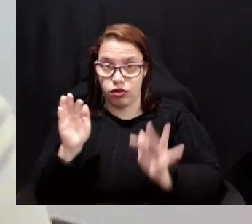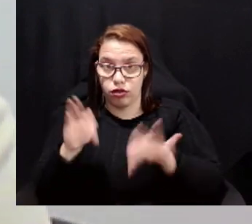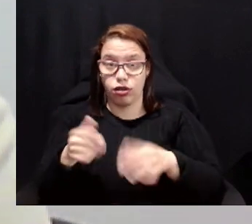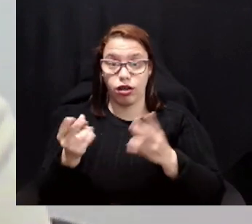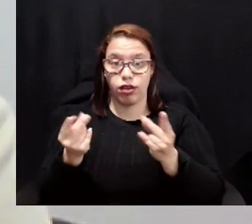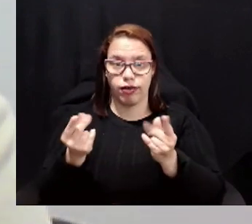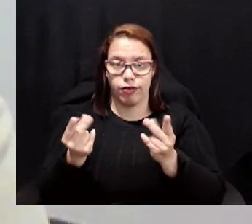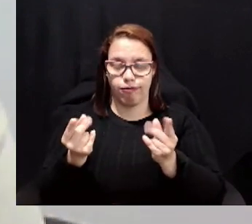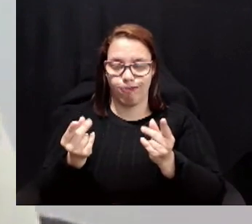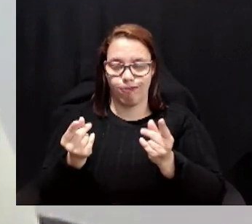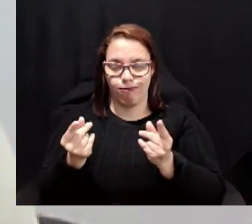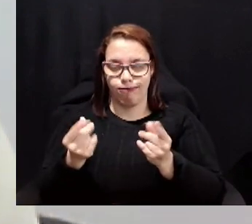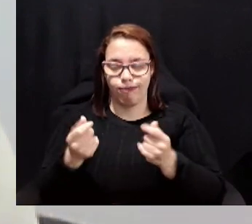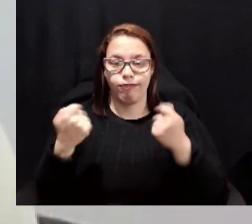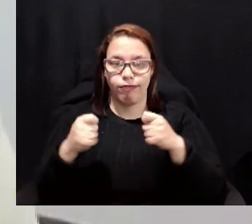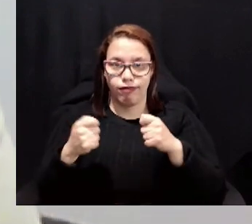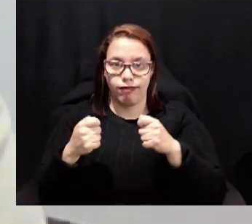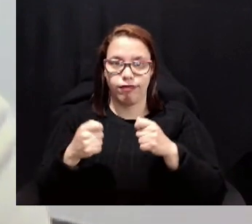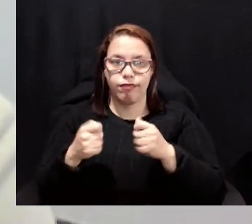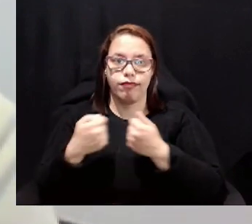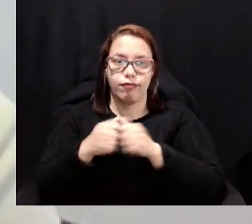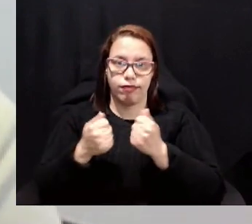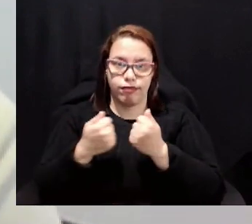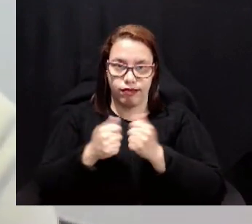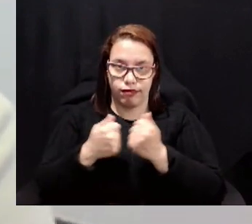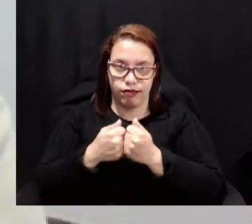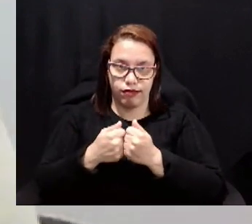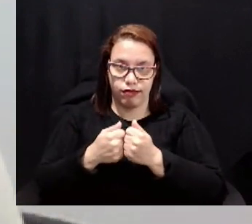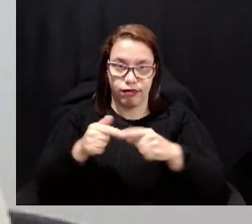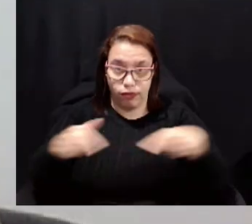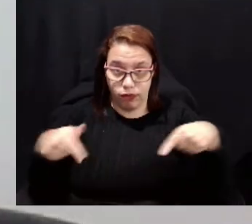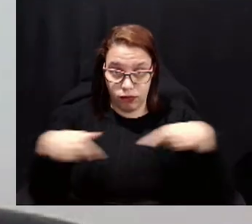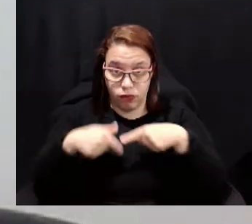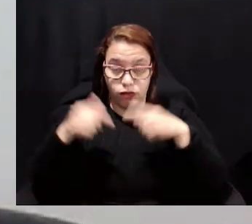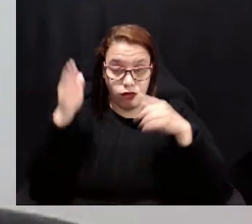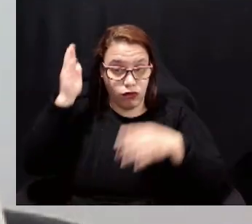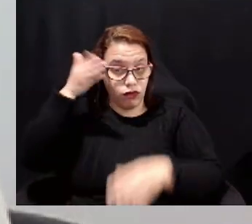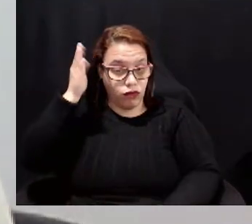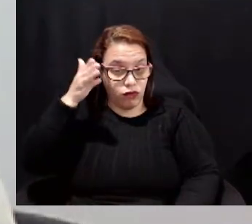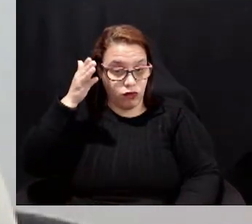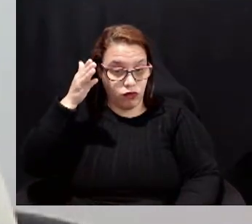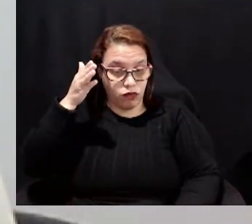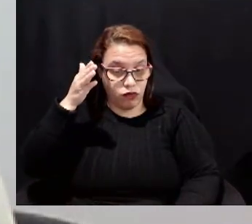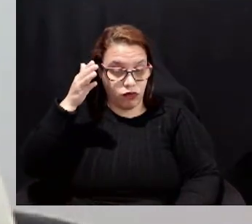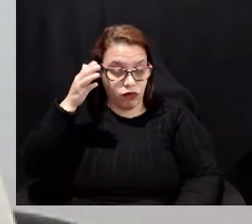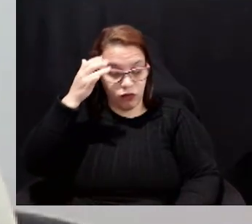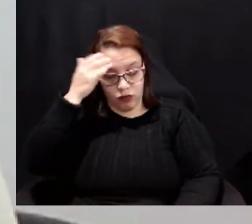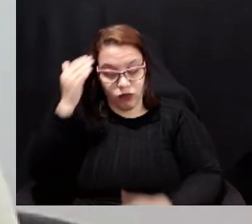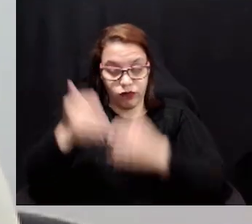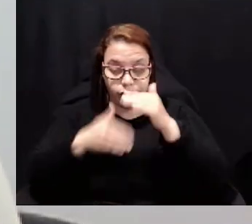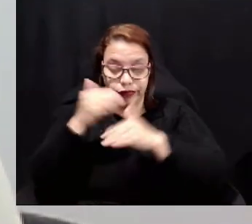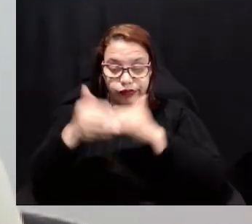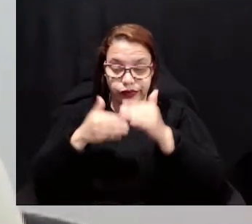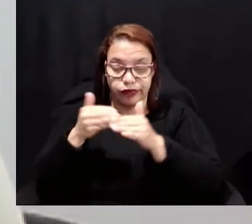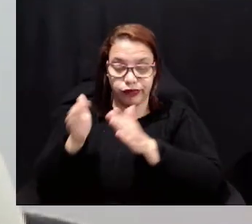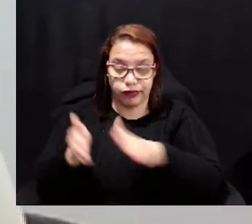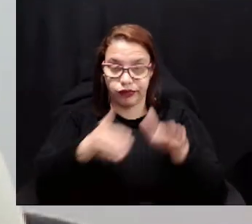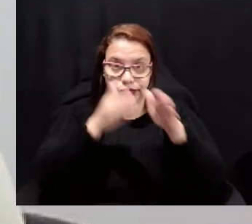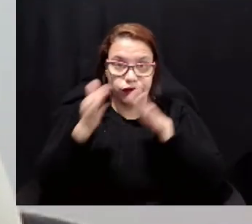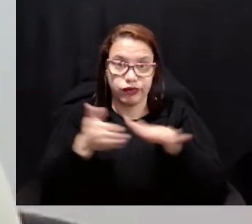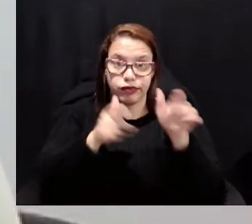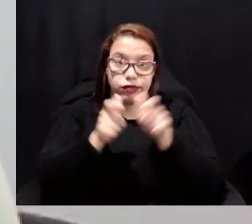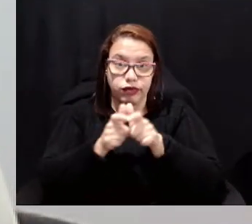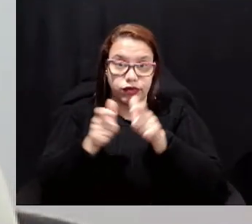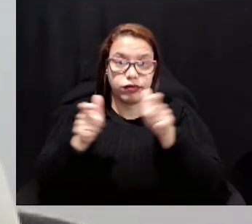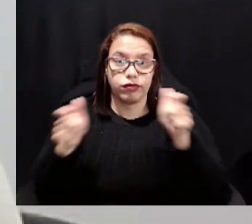uma destinação cara, né? A gente precisa do transporte, a gente precisa do espaço, esse volume que a gente gera de material coprocessado,